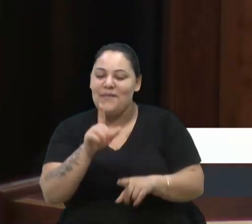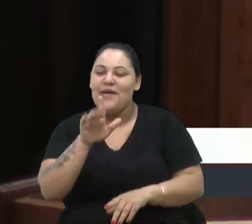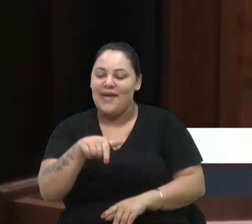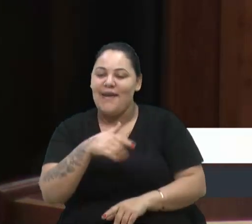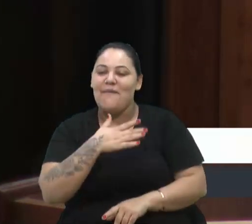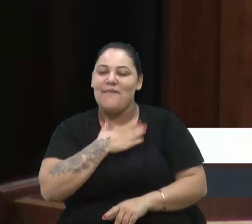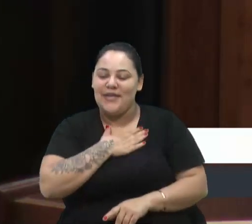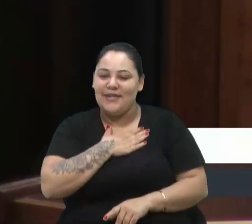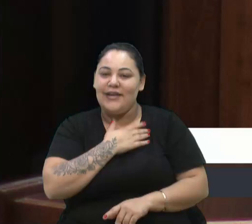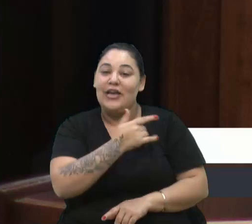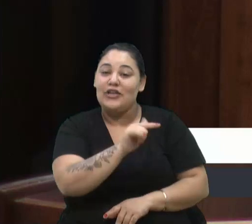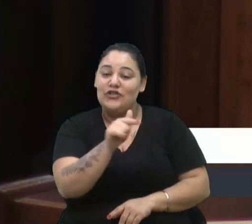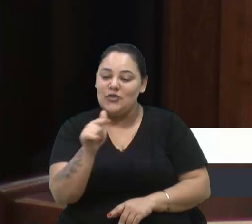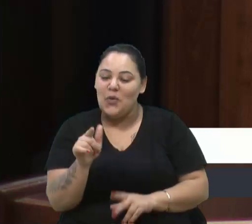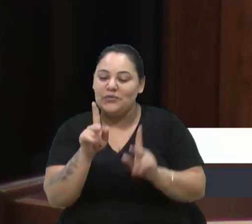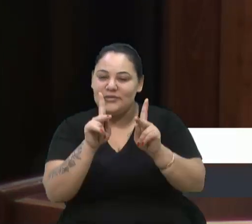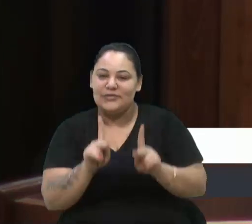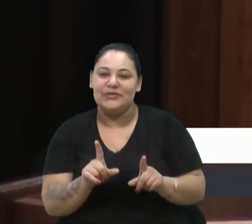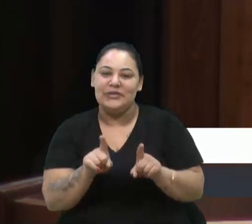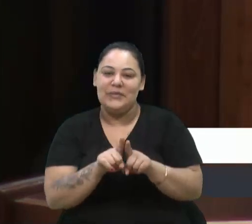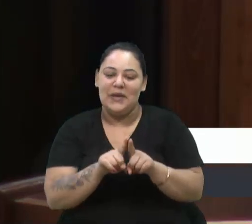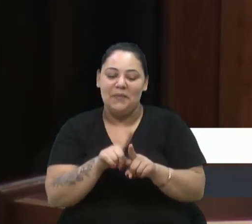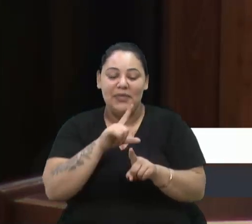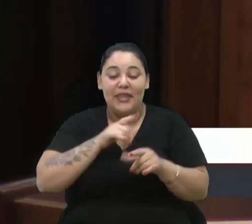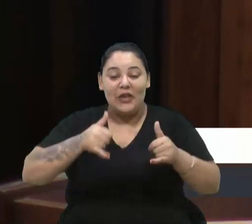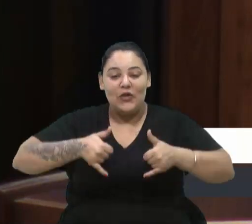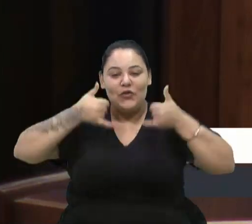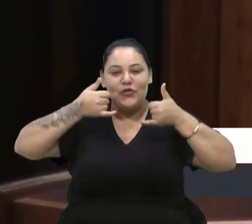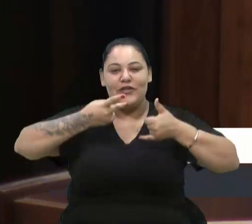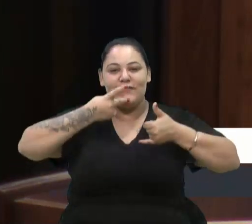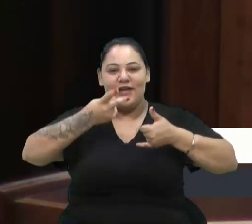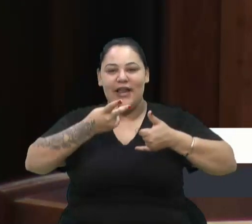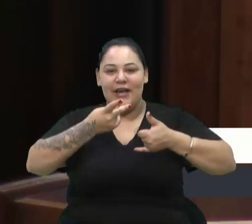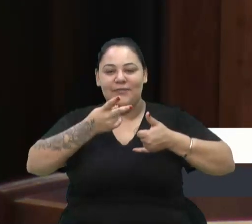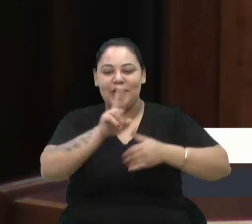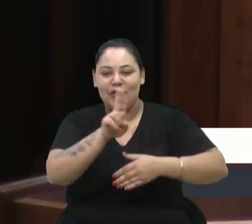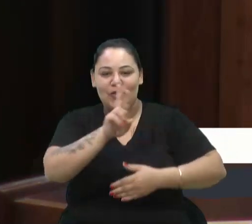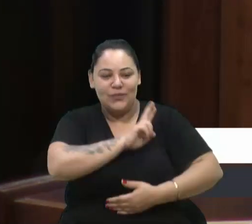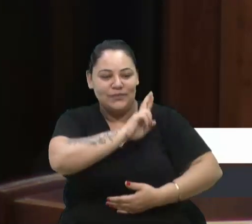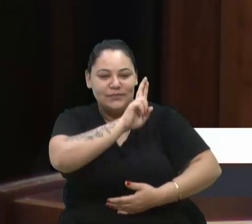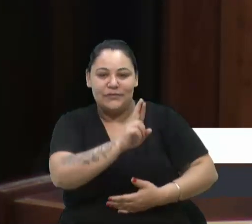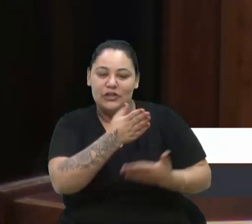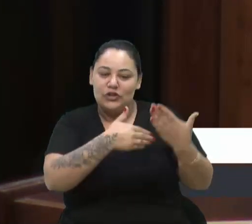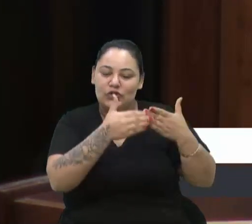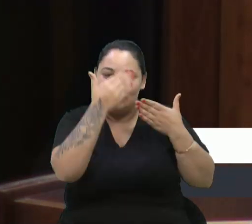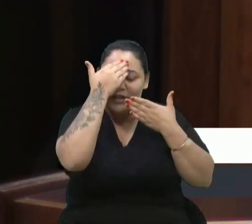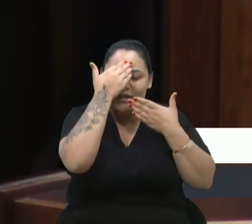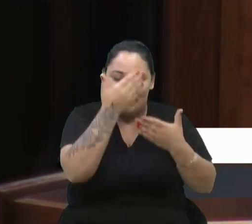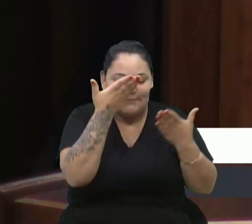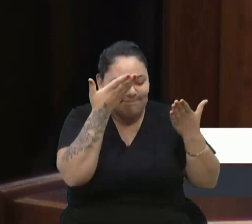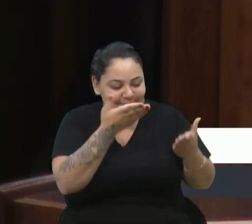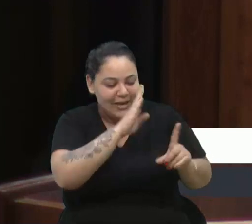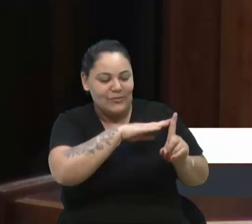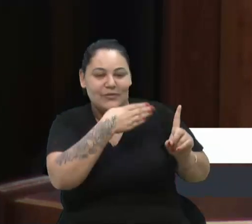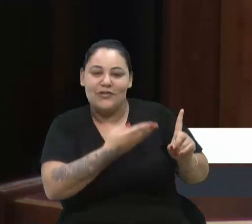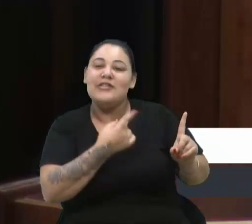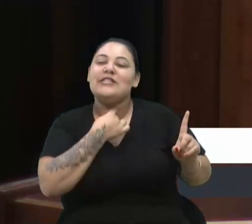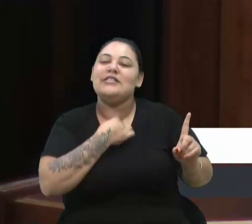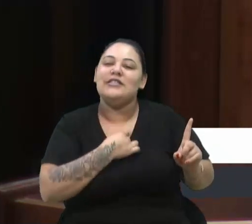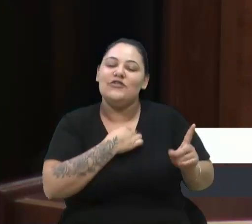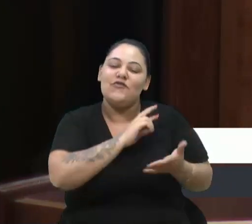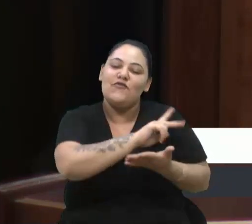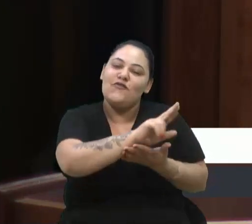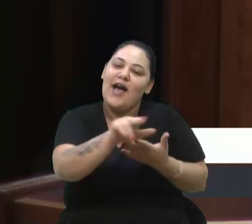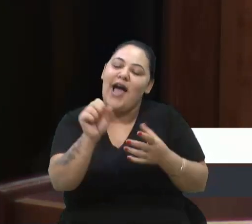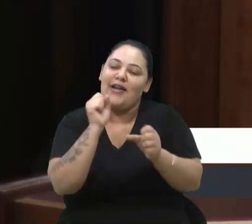Outros tantos protagonistas dessa história tem orgulho em dizer isso e em nome de todos agradeço por essa homenagem e desejo muitas próximas